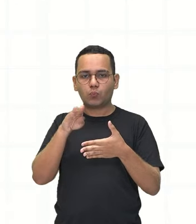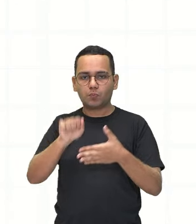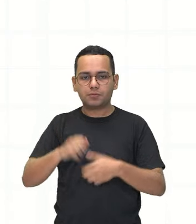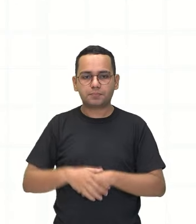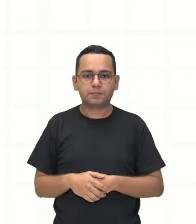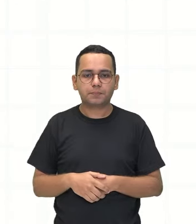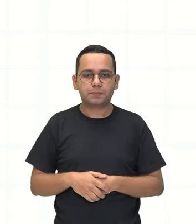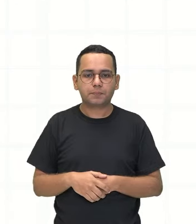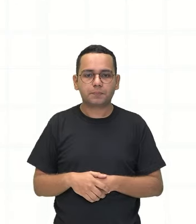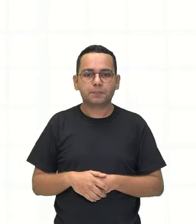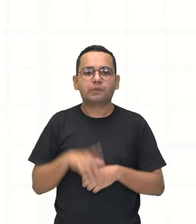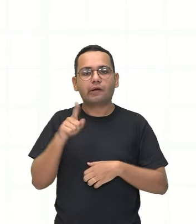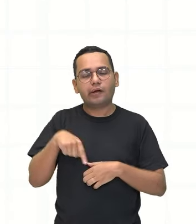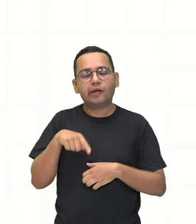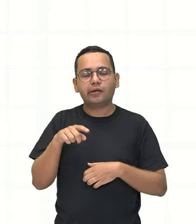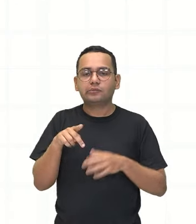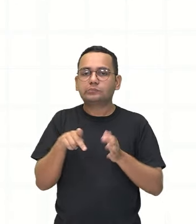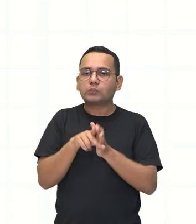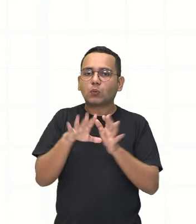de alunos.